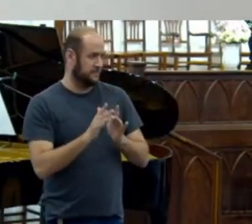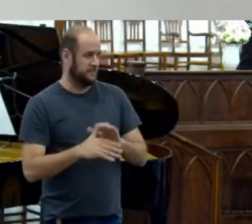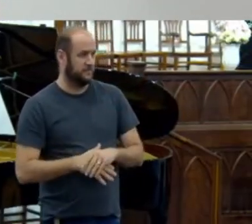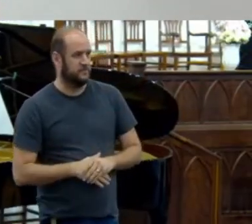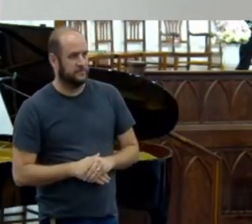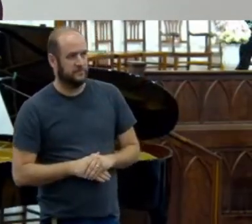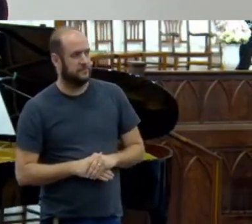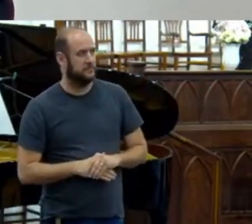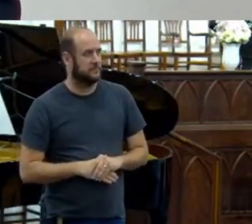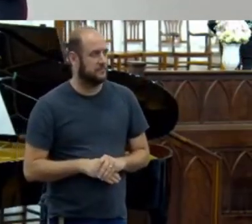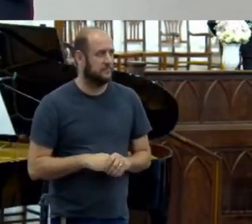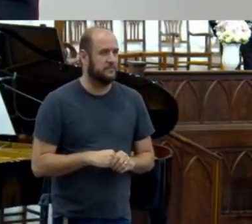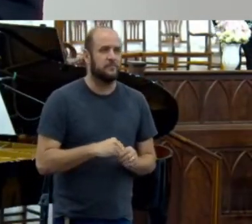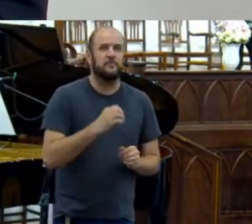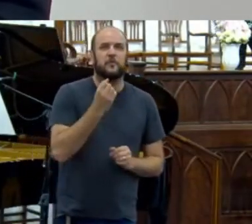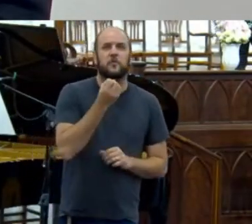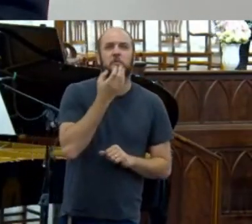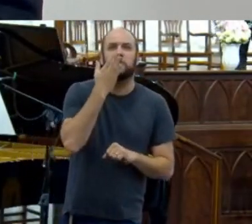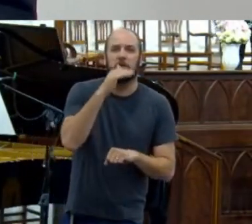Boa noite a todos.